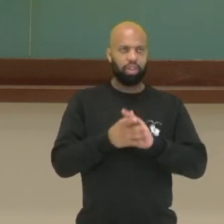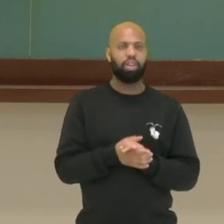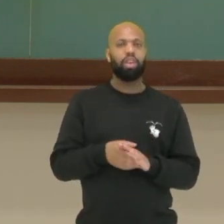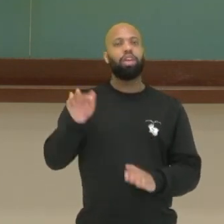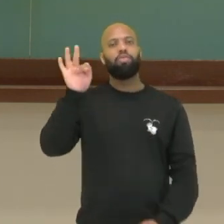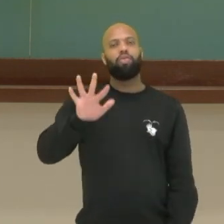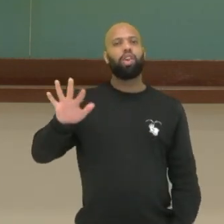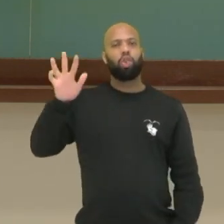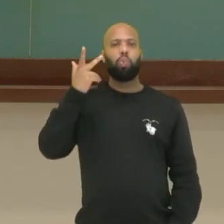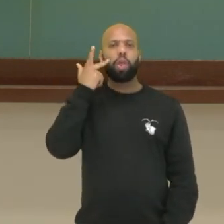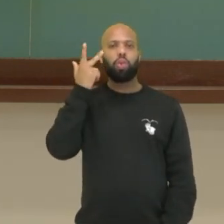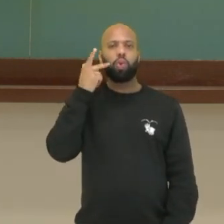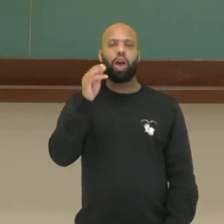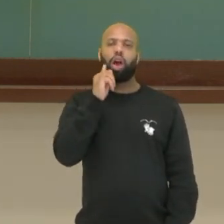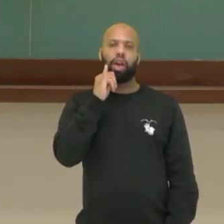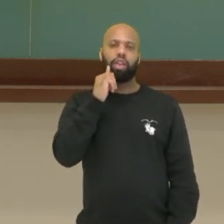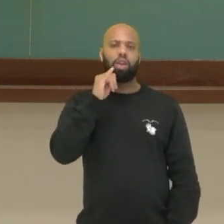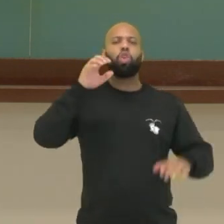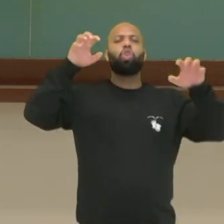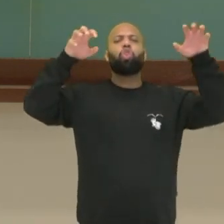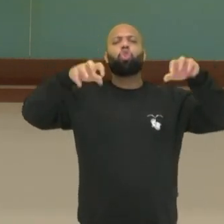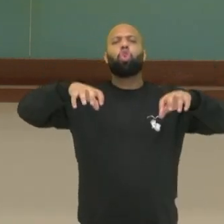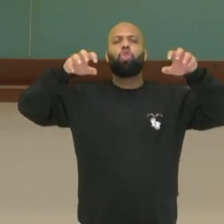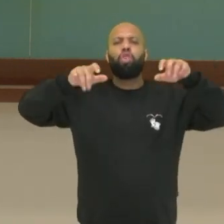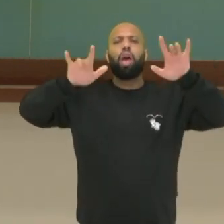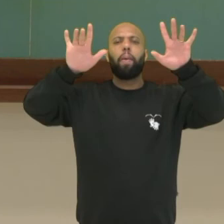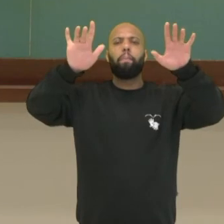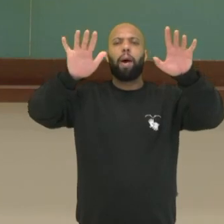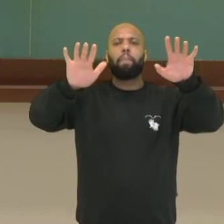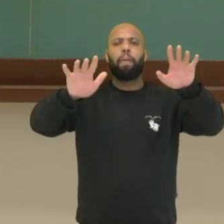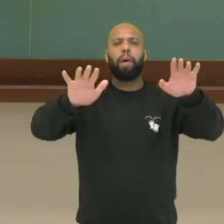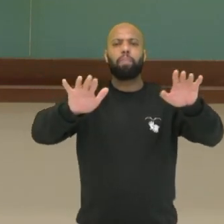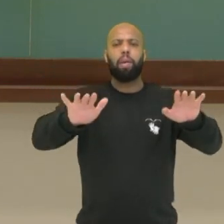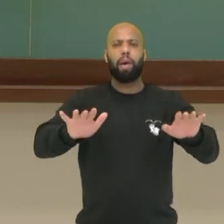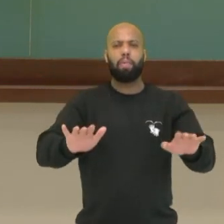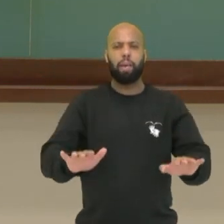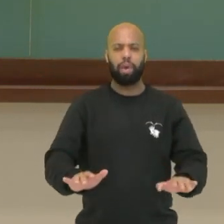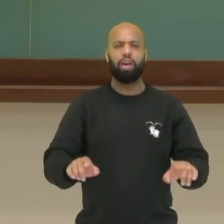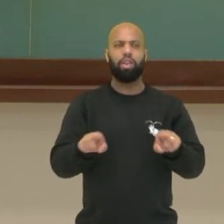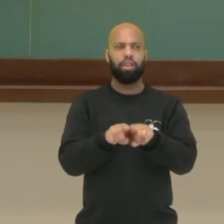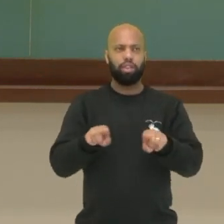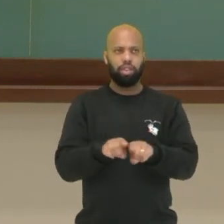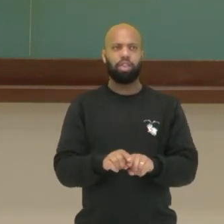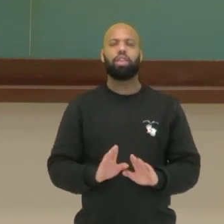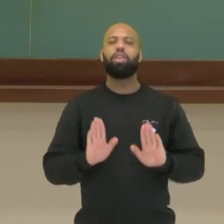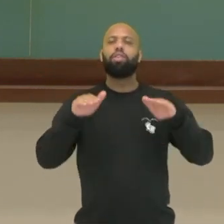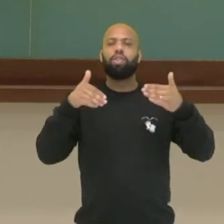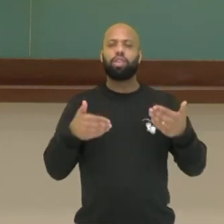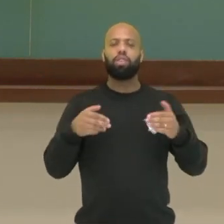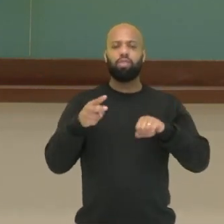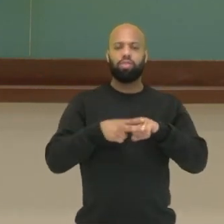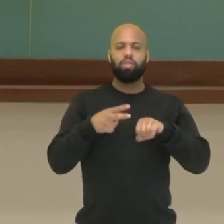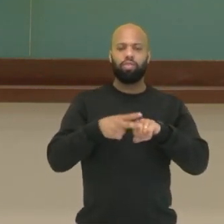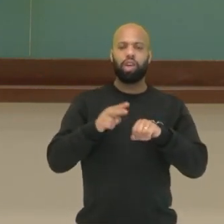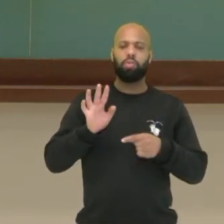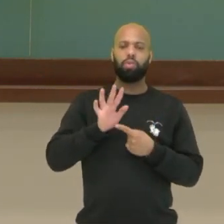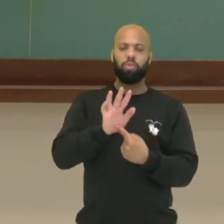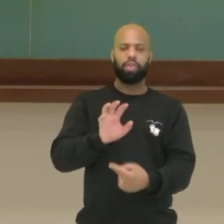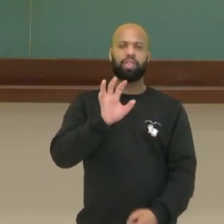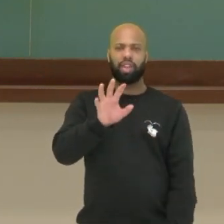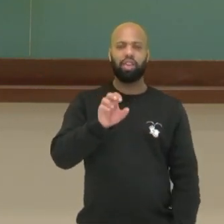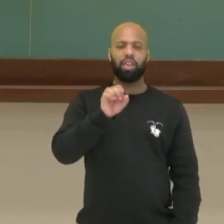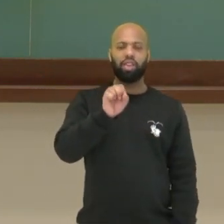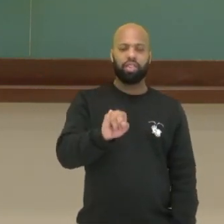Fenômenos naturais, nevar, chover, gear, belezinha? Então os verbos eles indicam isso. Quando eu